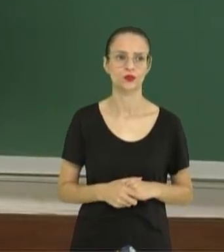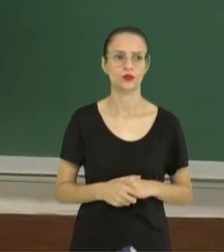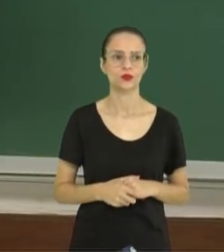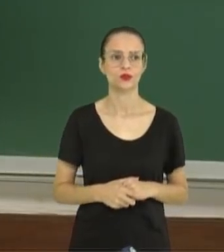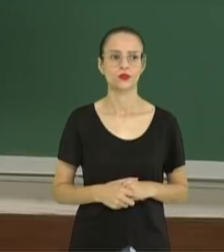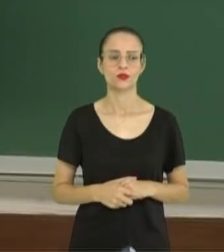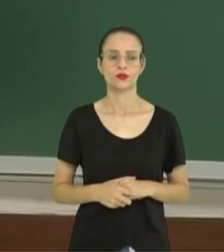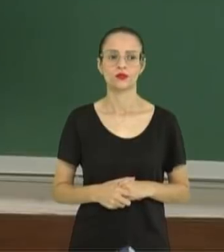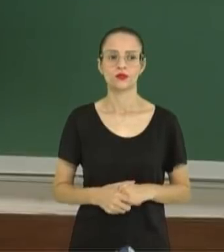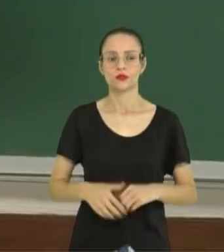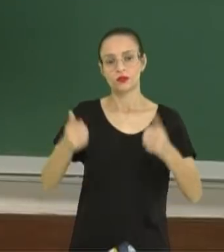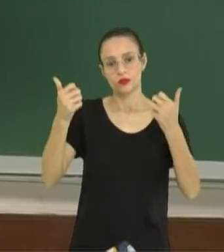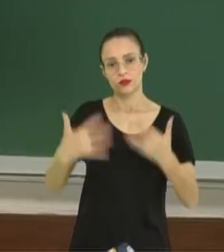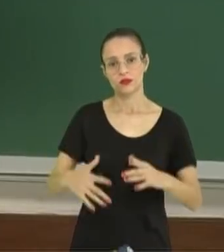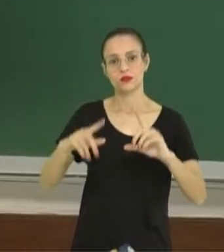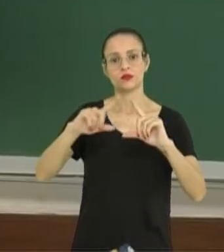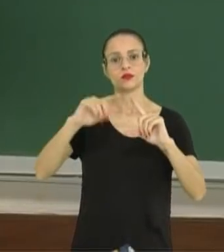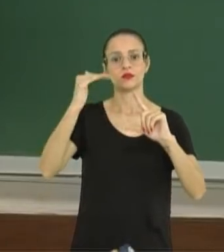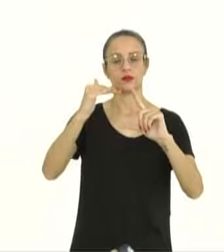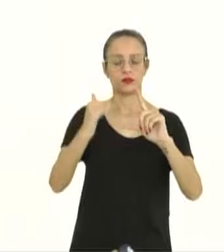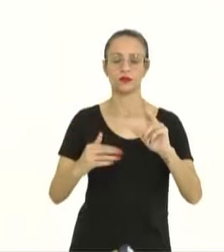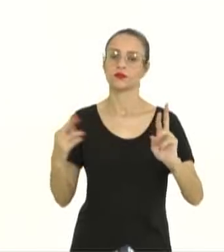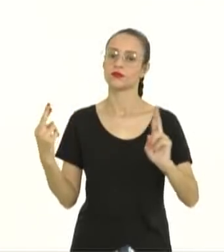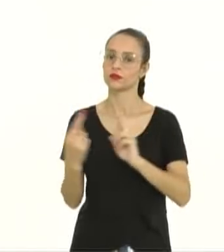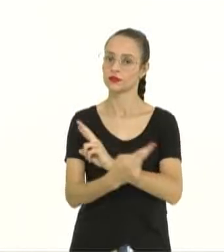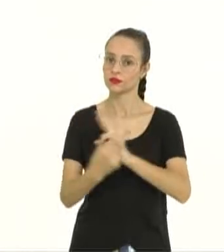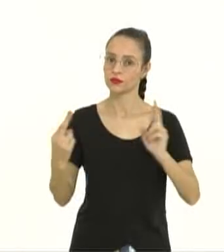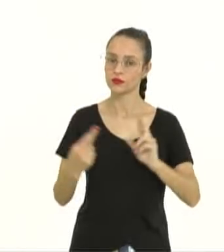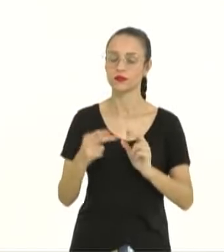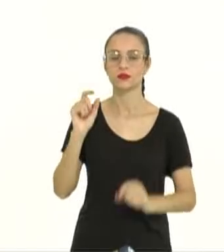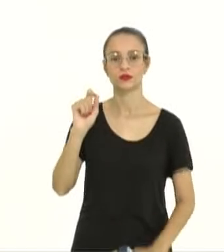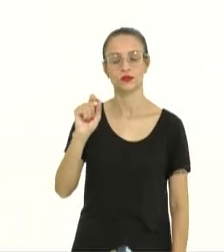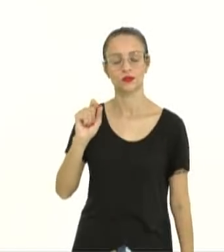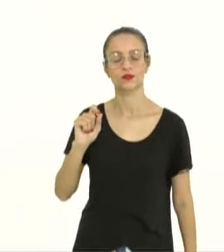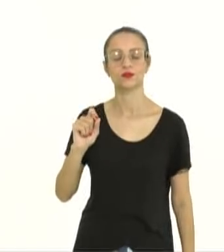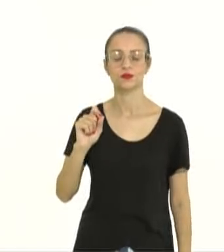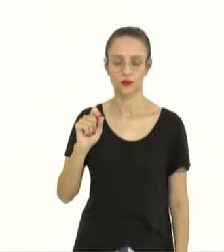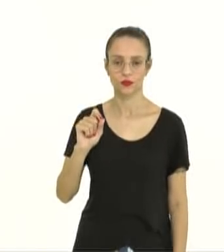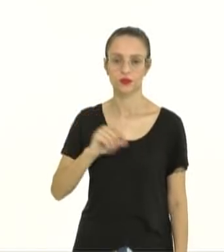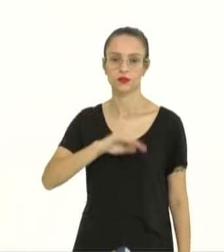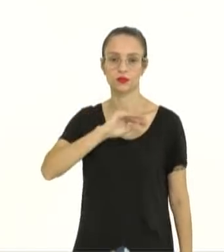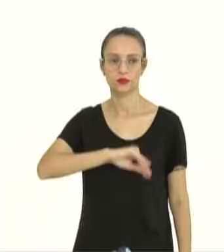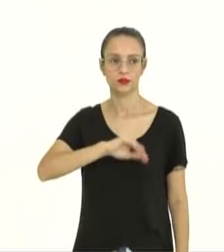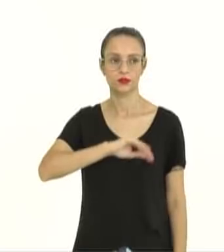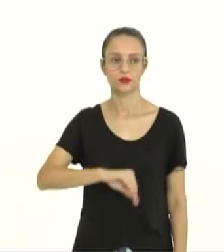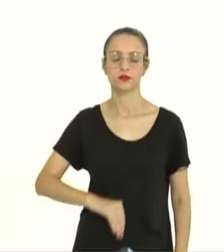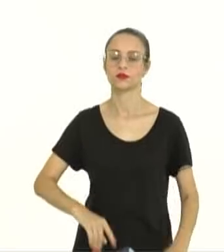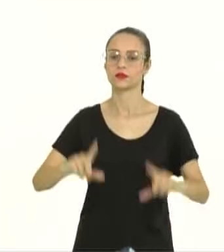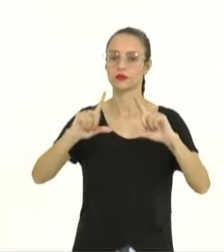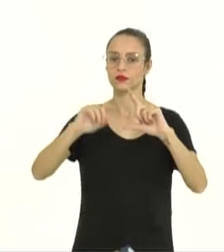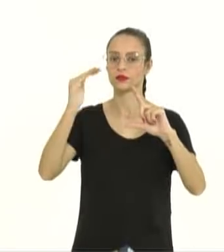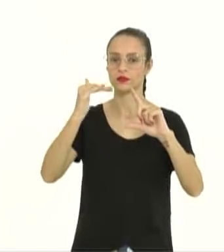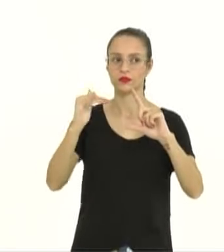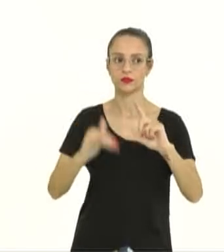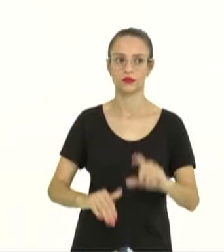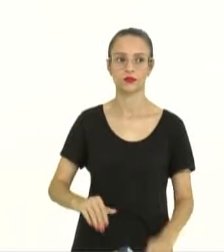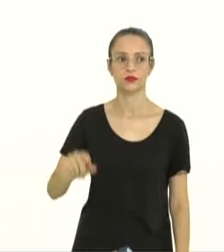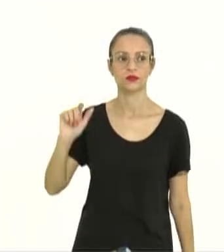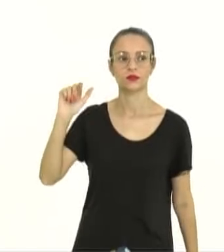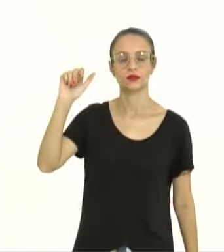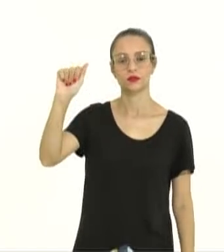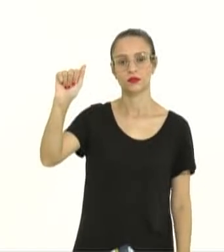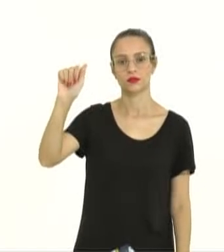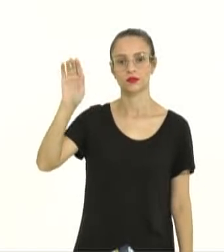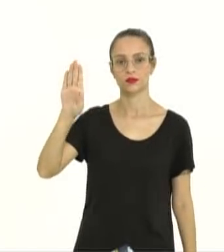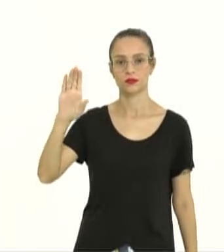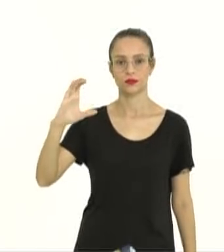Aqui a definição de classe também pode estar relacionada ao rendimento da população. Nós temos classes econômicas aqui no Brasil, a gente classifica assim, né, A, B, C,